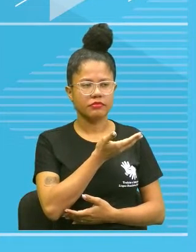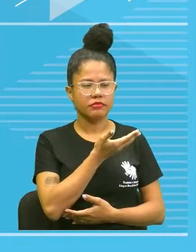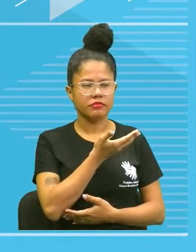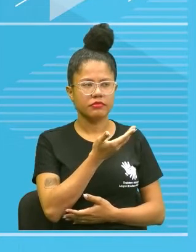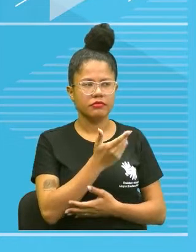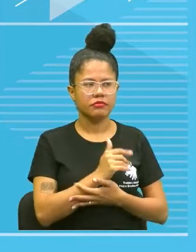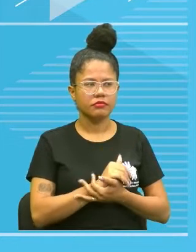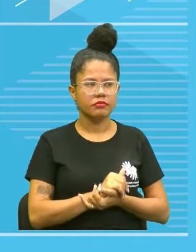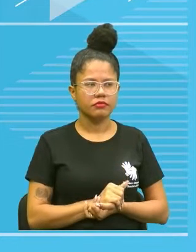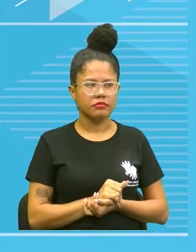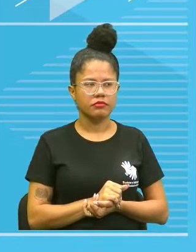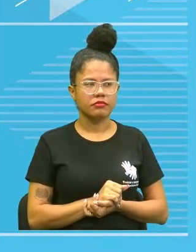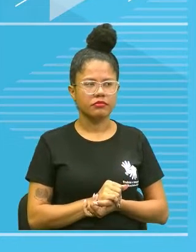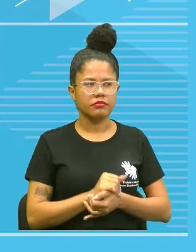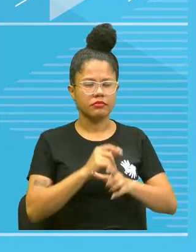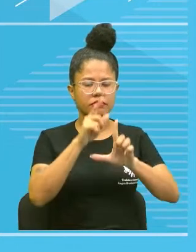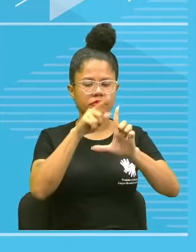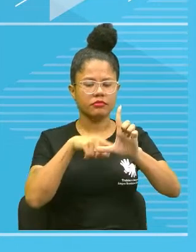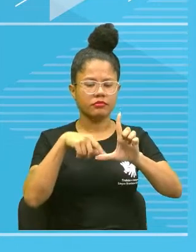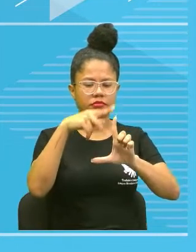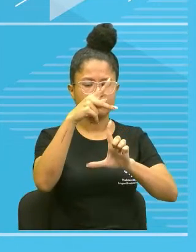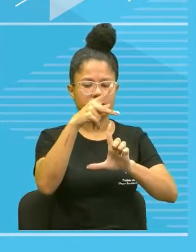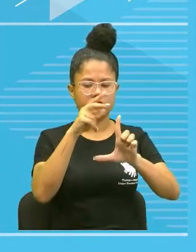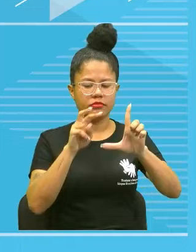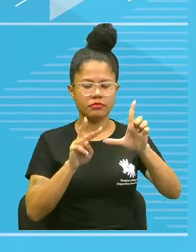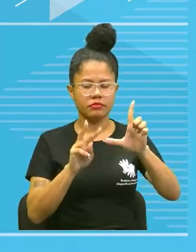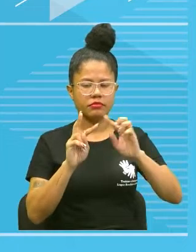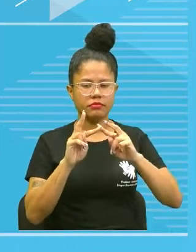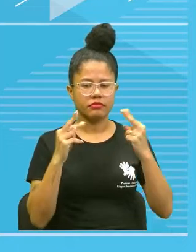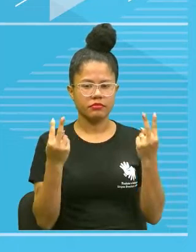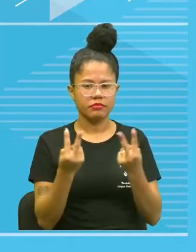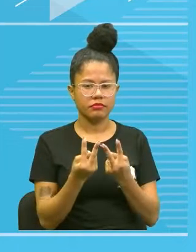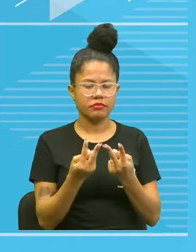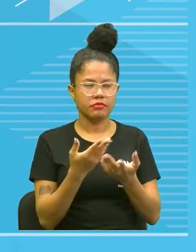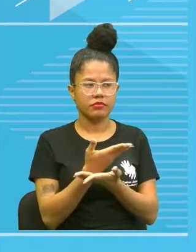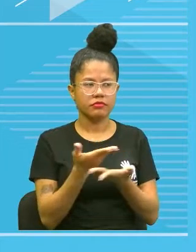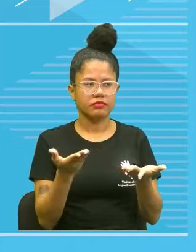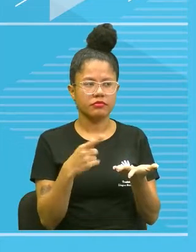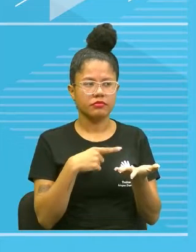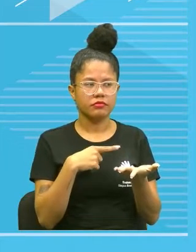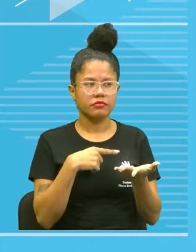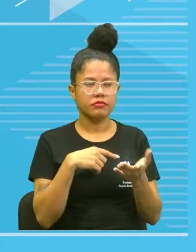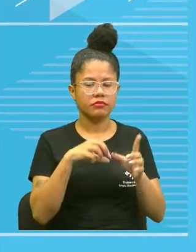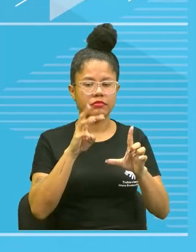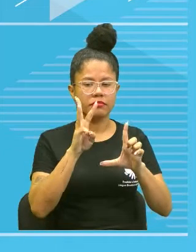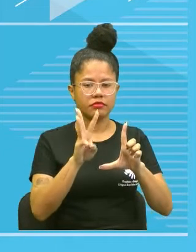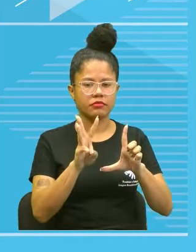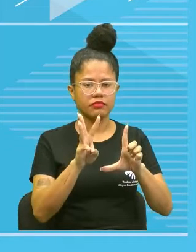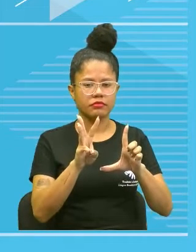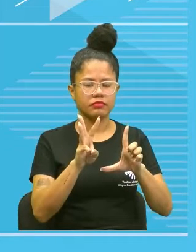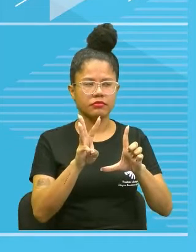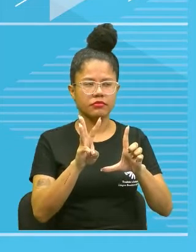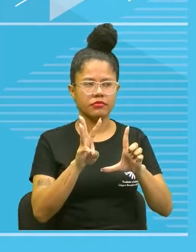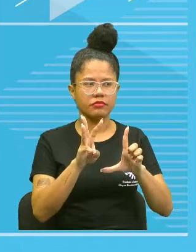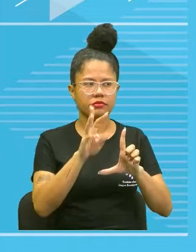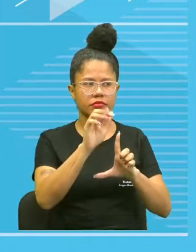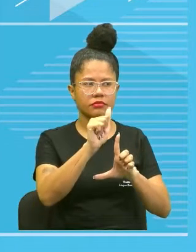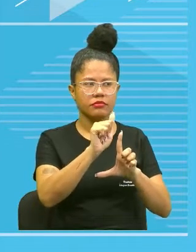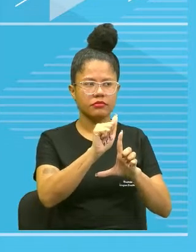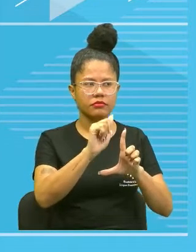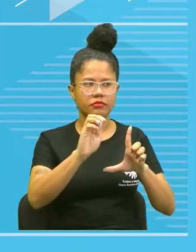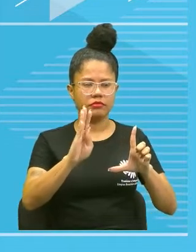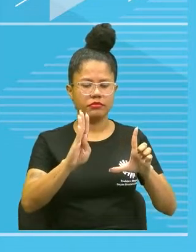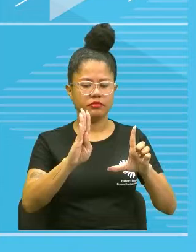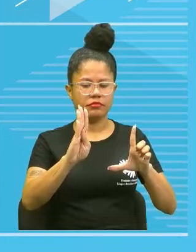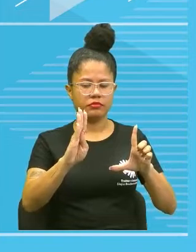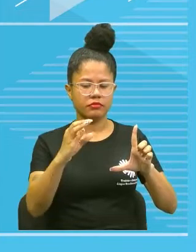de pressão pelo volume. Você tem pressão pelo volume. E agora você tem 3 pontos. Estou indo de A para B